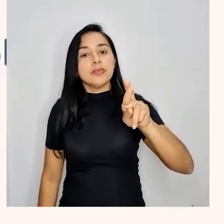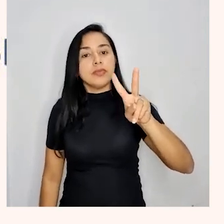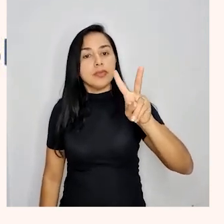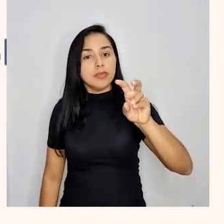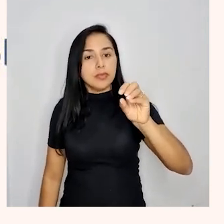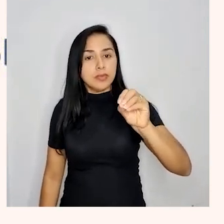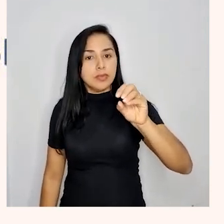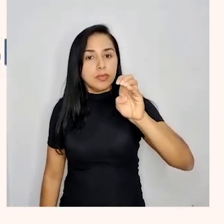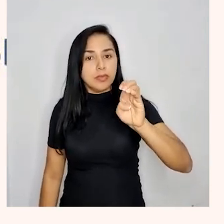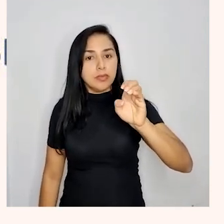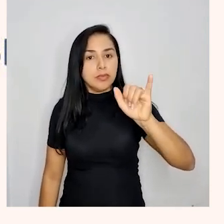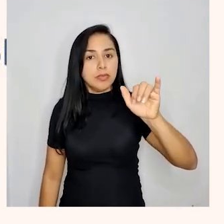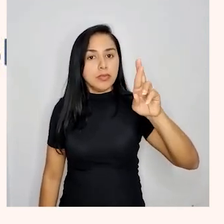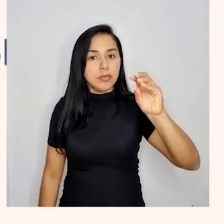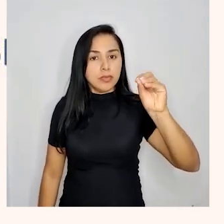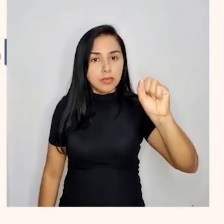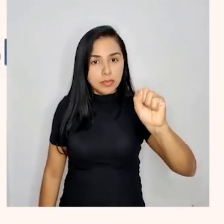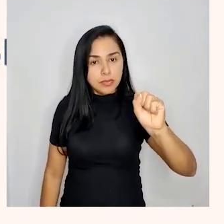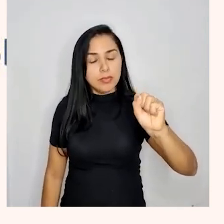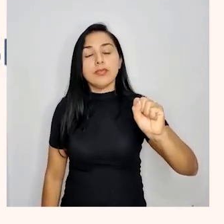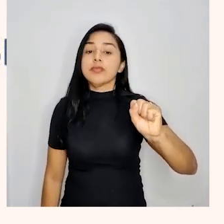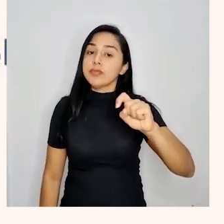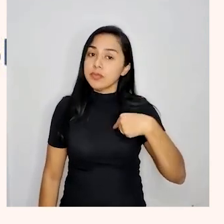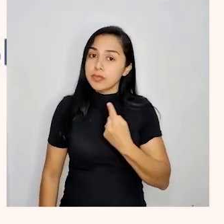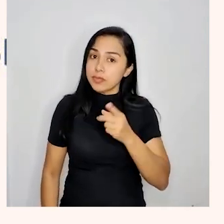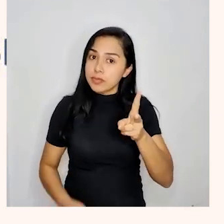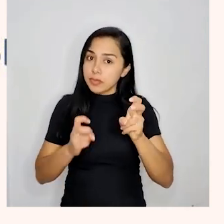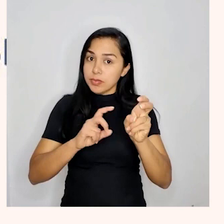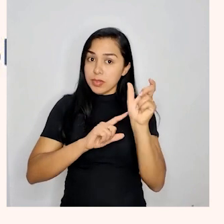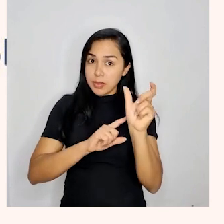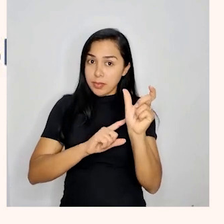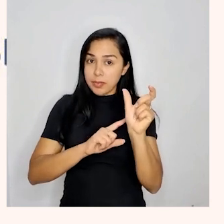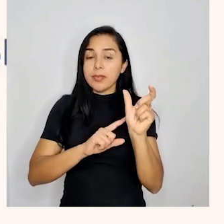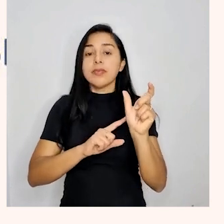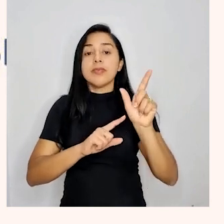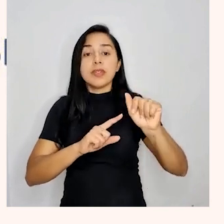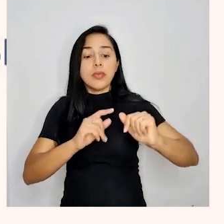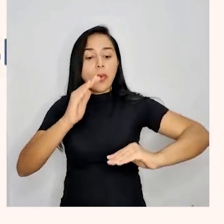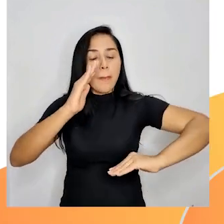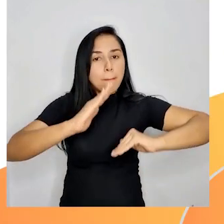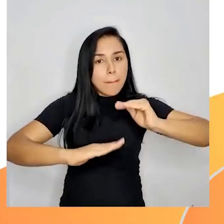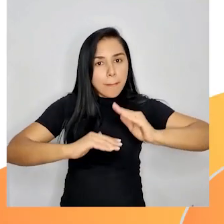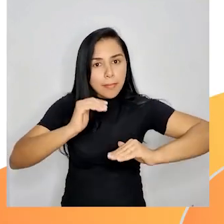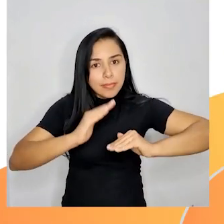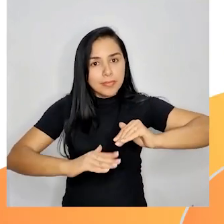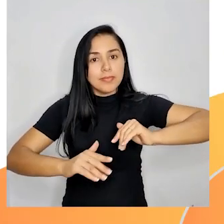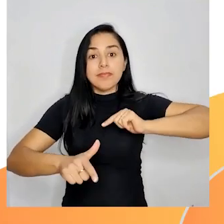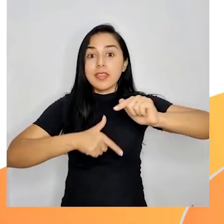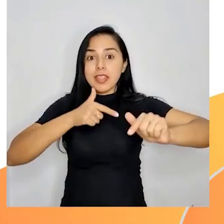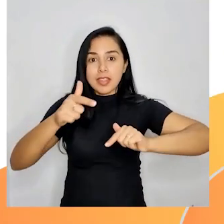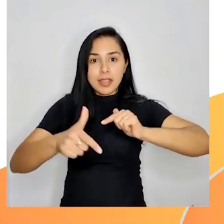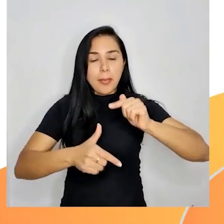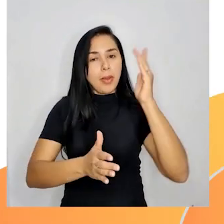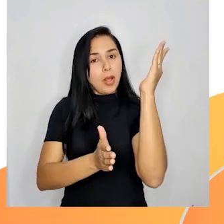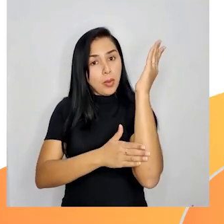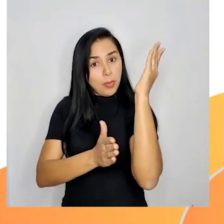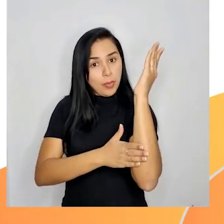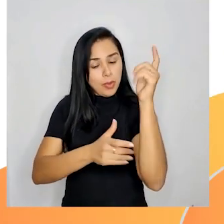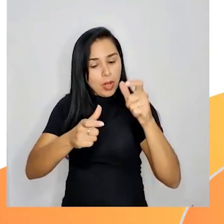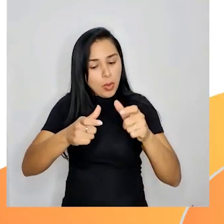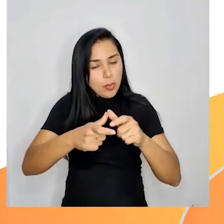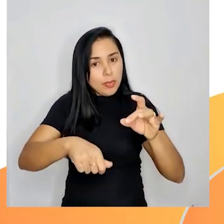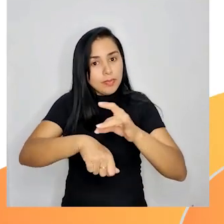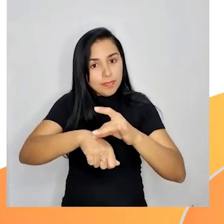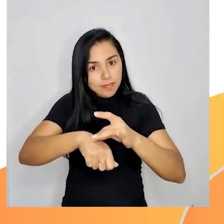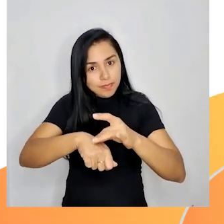meninos, eles têm uma profissão, eles são carvoeiros, mas eles são meninos, eles são crianças, eles